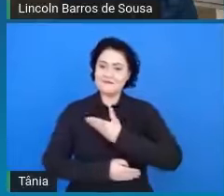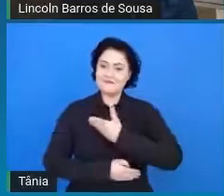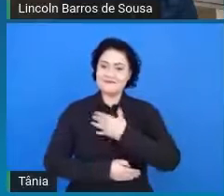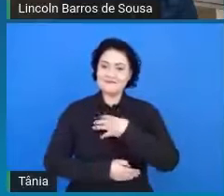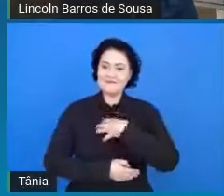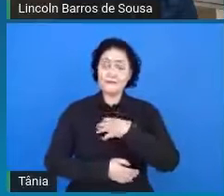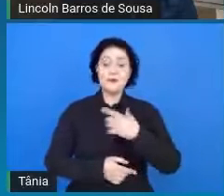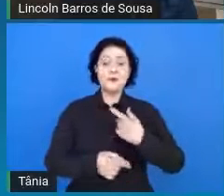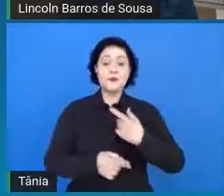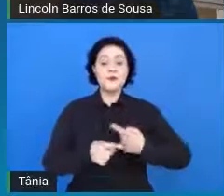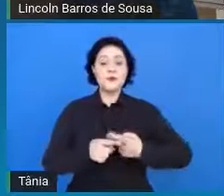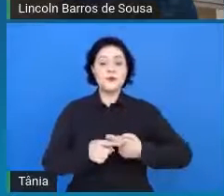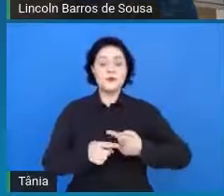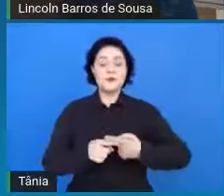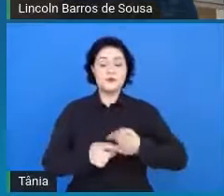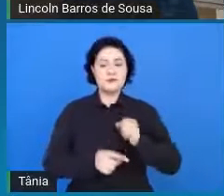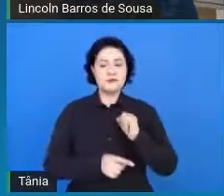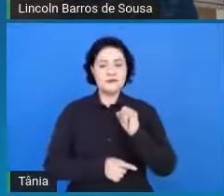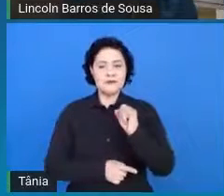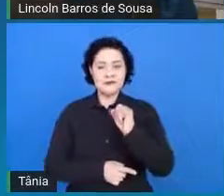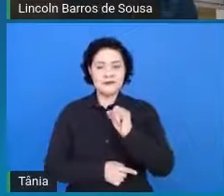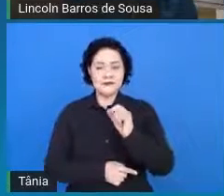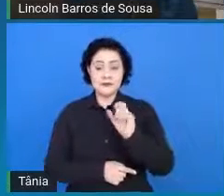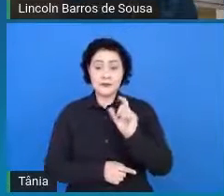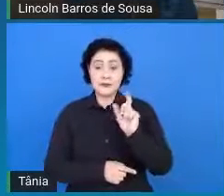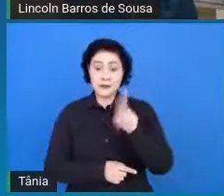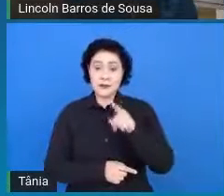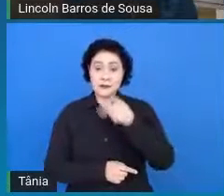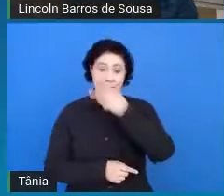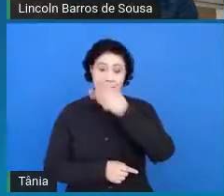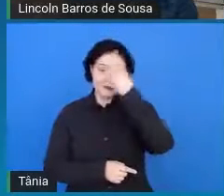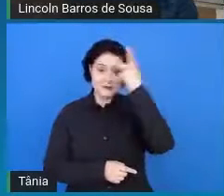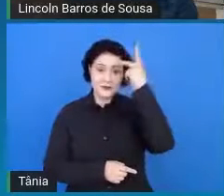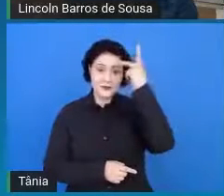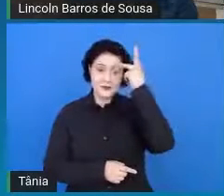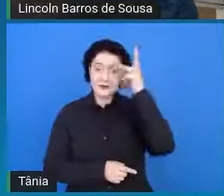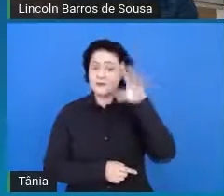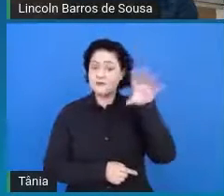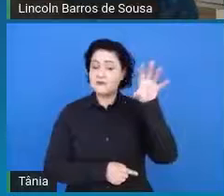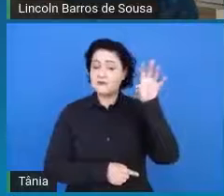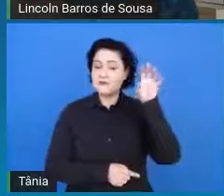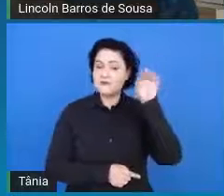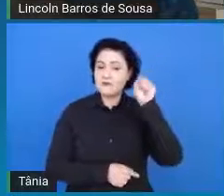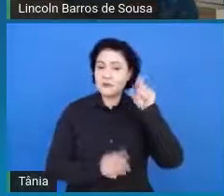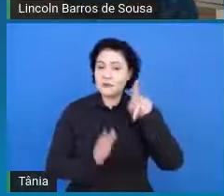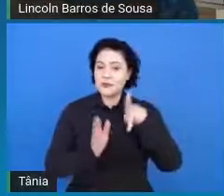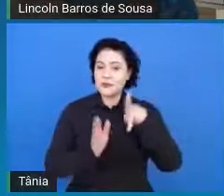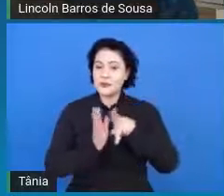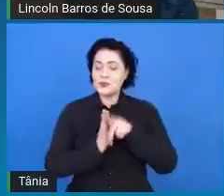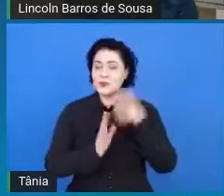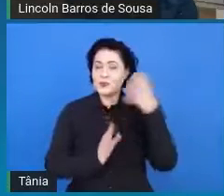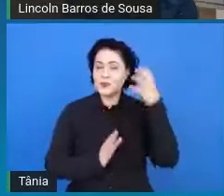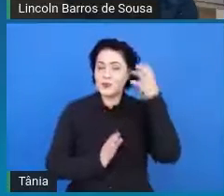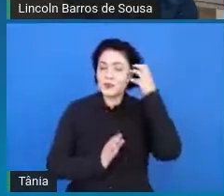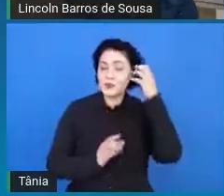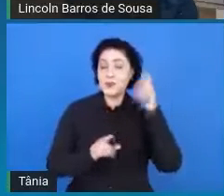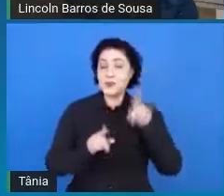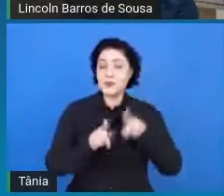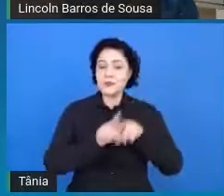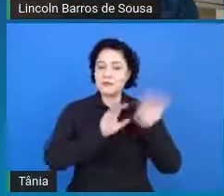porque aqueles que nos ouvem pelo rádio aqueles que nos